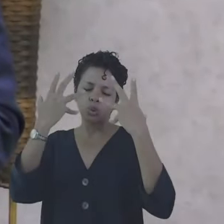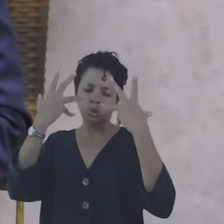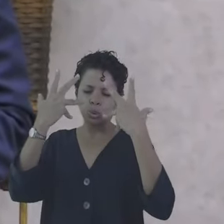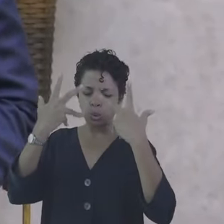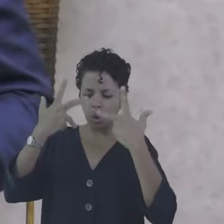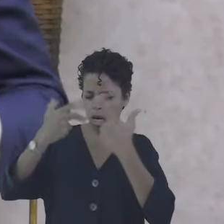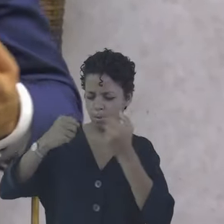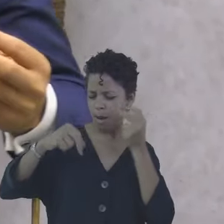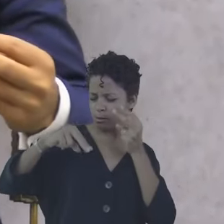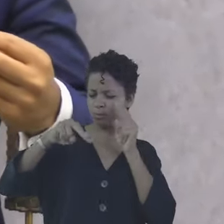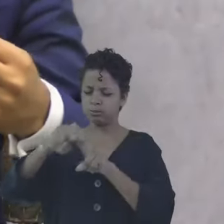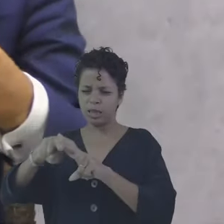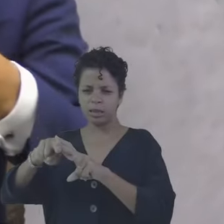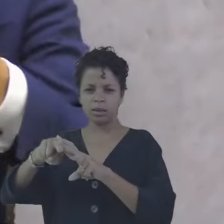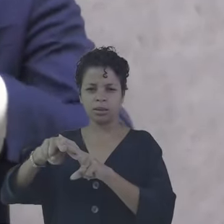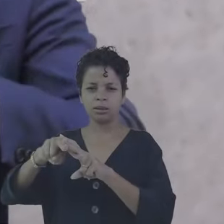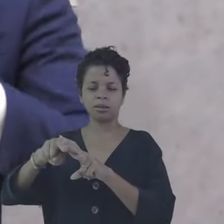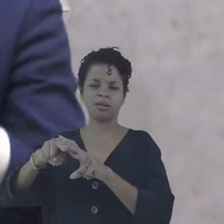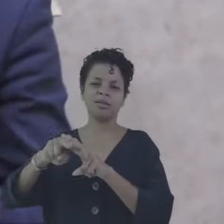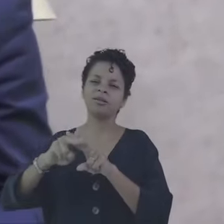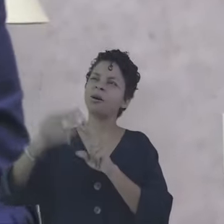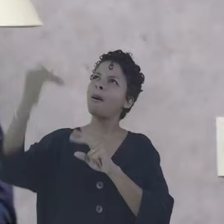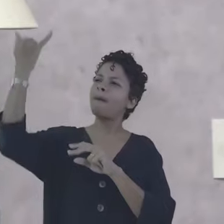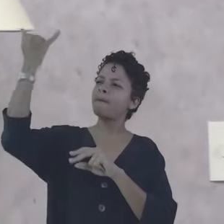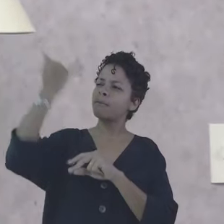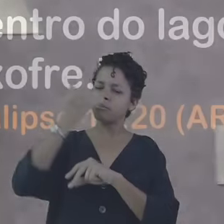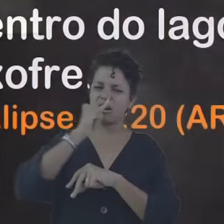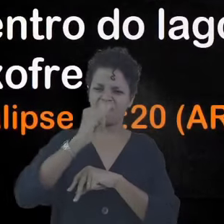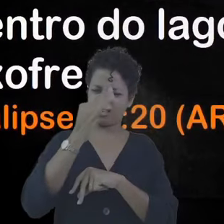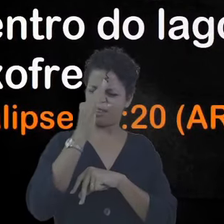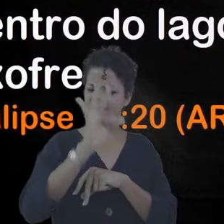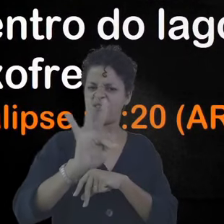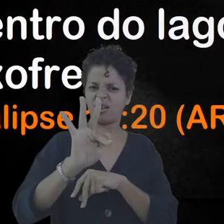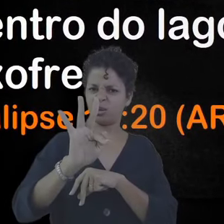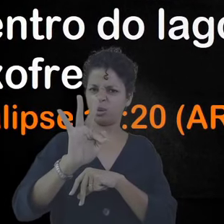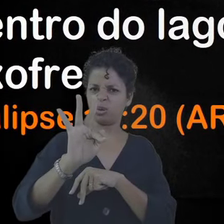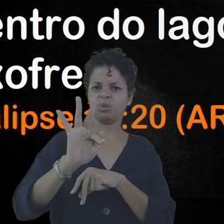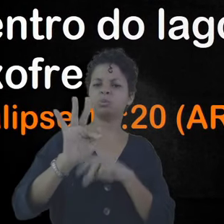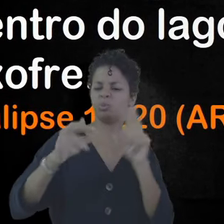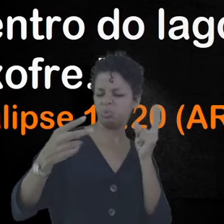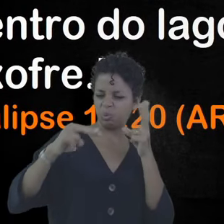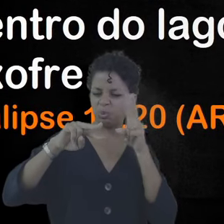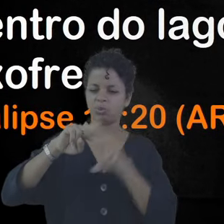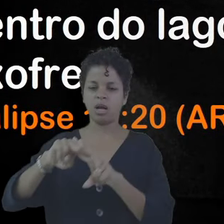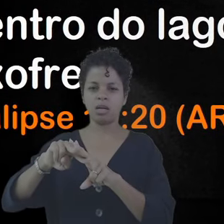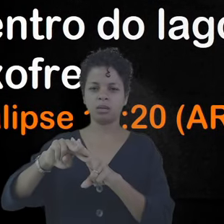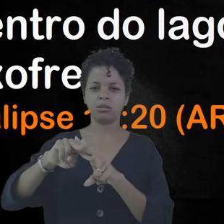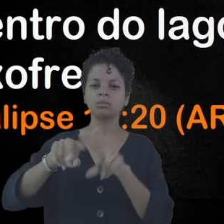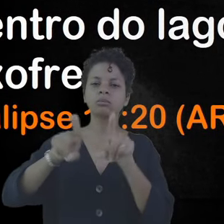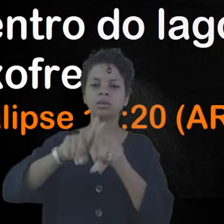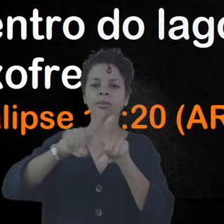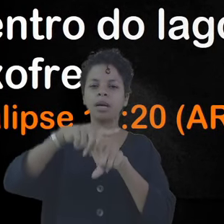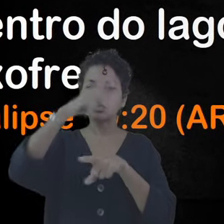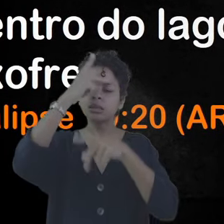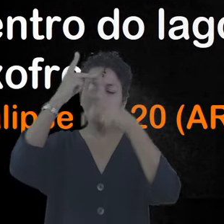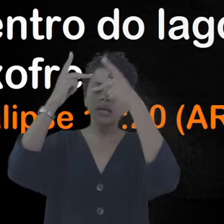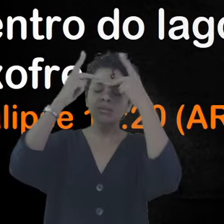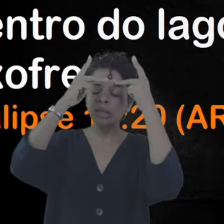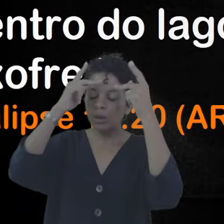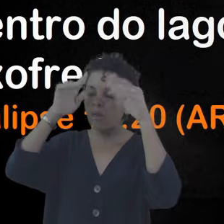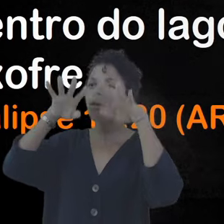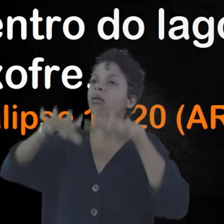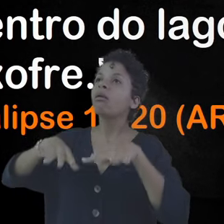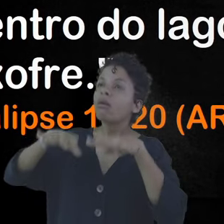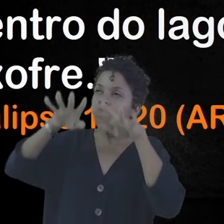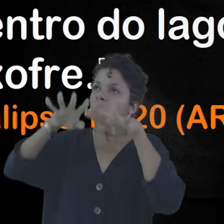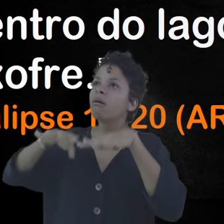falso profeta, que com os sinais que tinha feito diante dela, seduziu aqueles que receberam a marca da besta e eram adoradores da